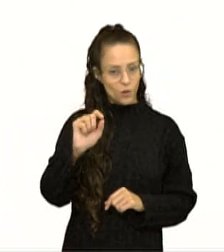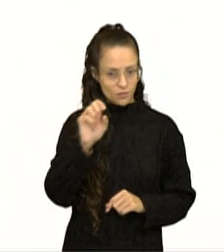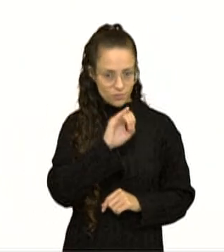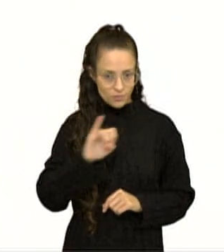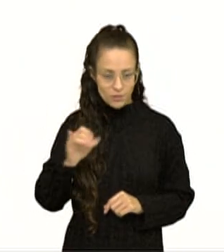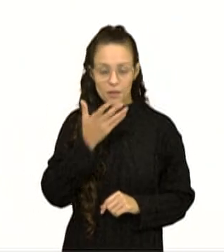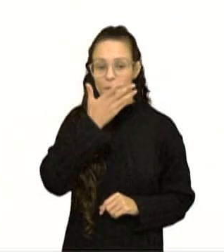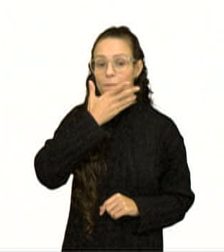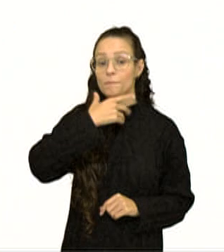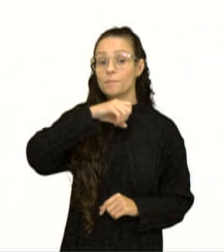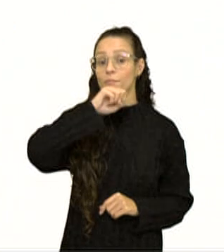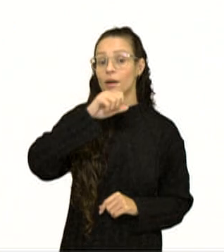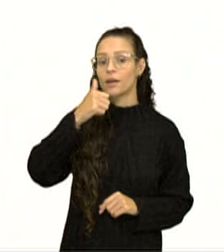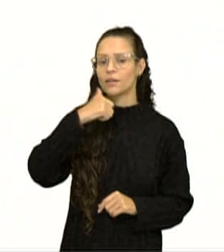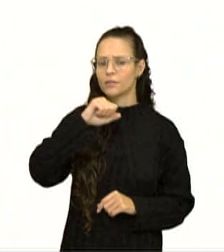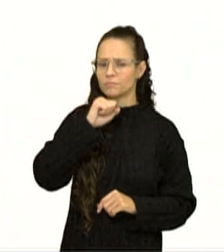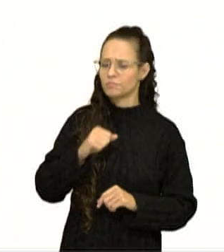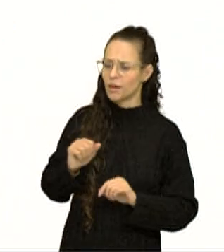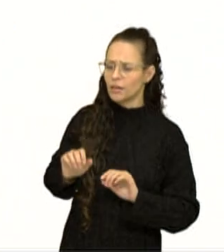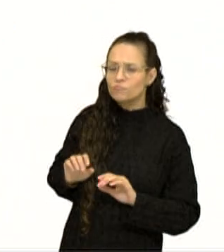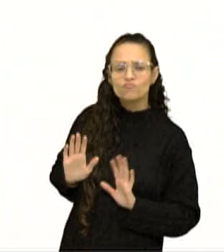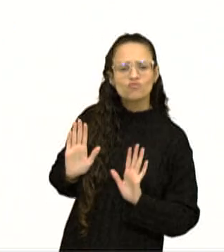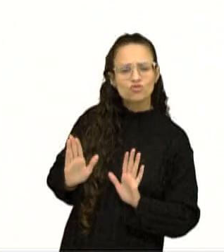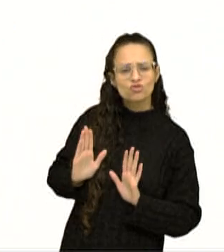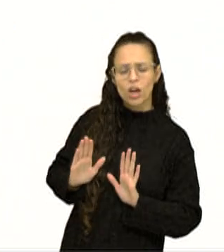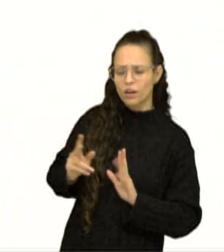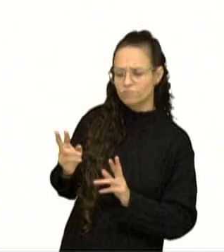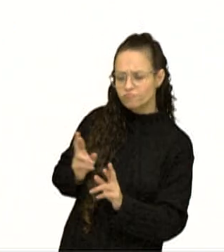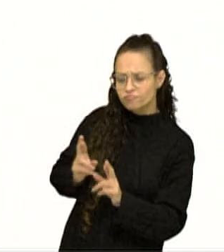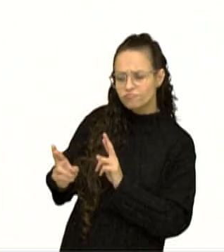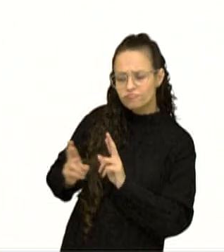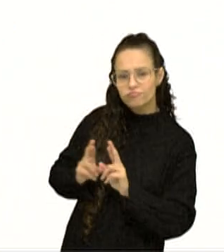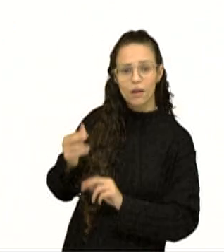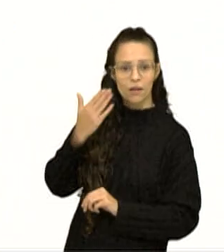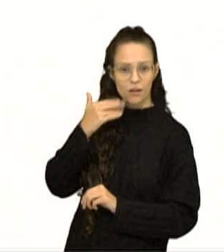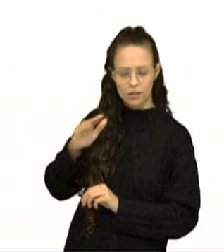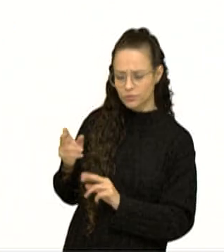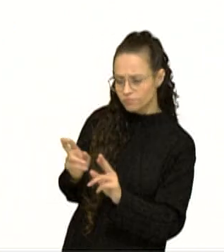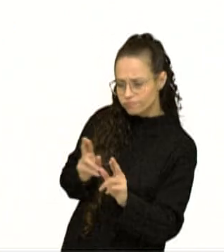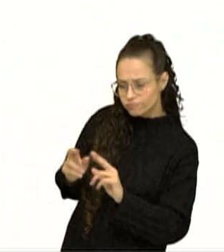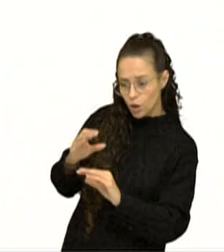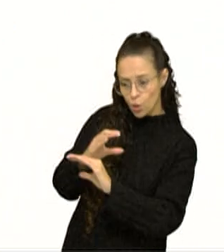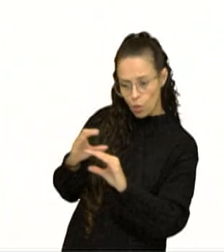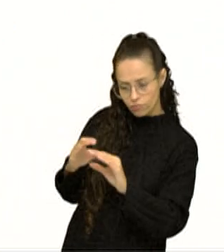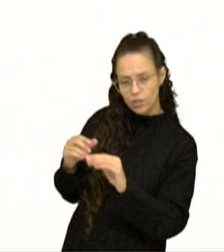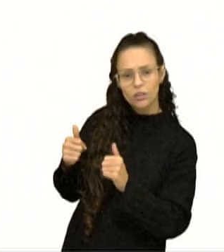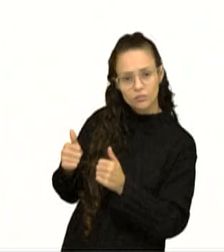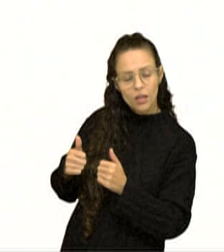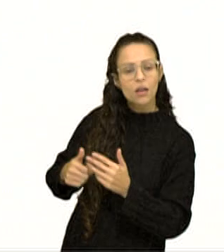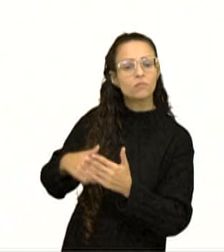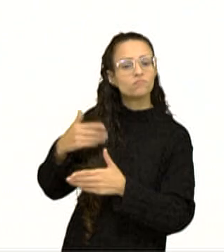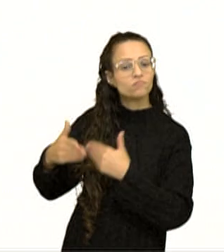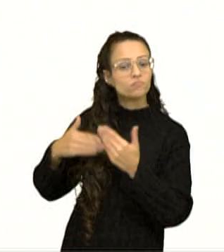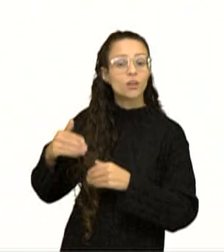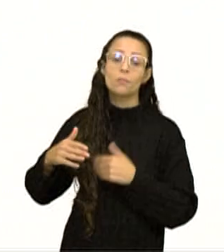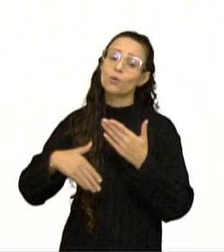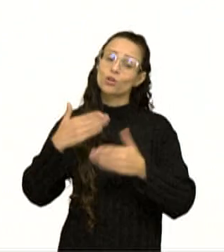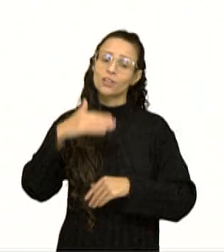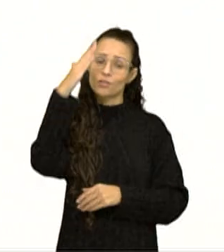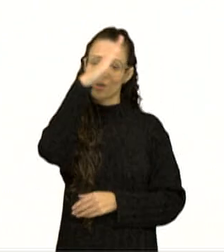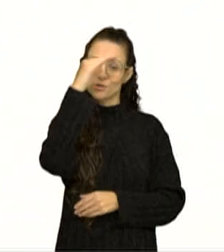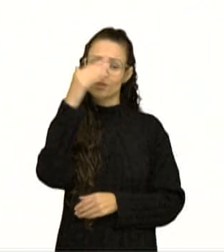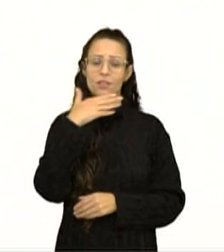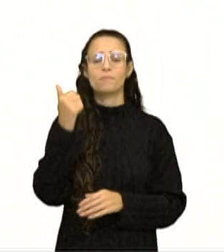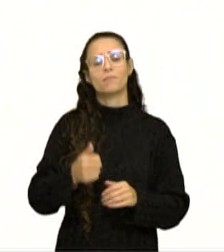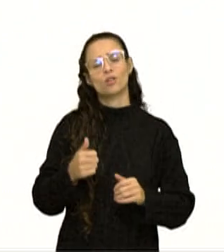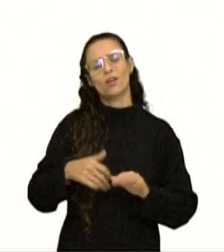pais constroem desde a infância uma relação de confiança, as chances desse processo ser mais fluido